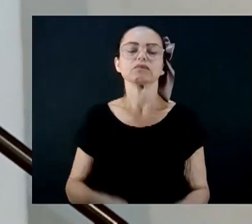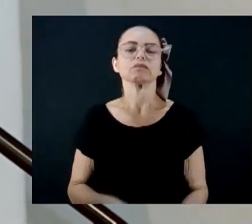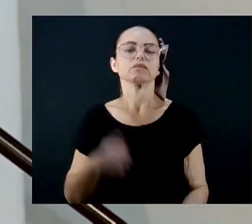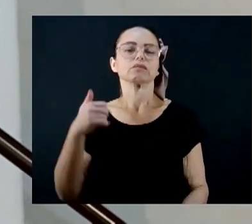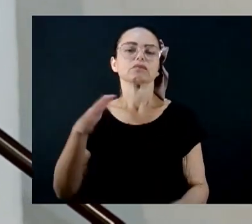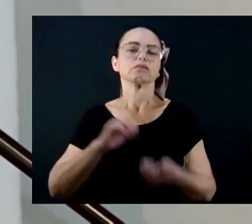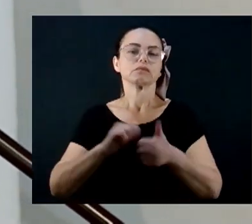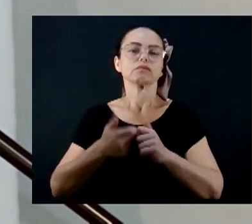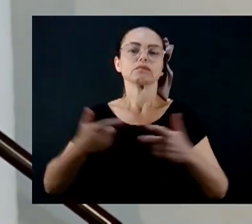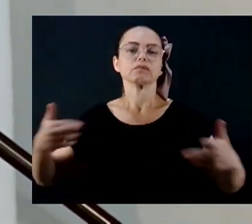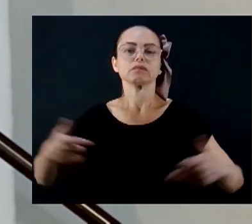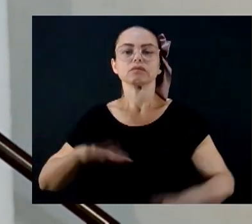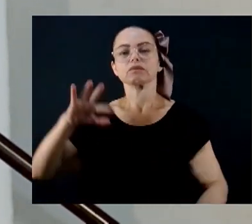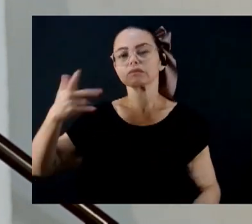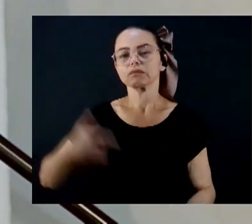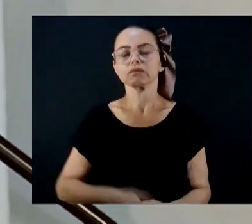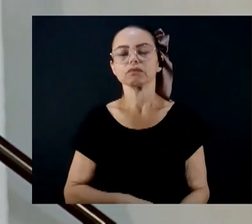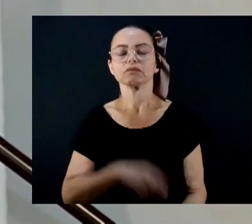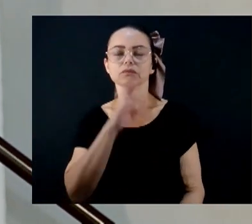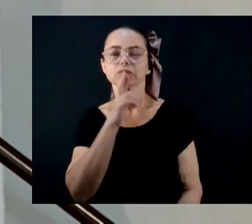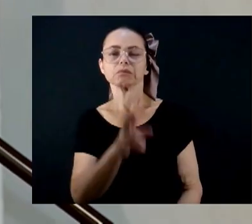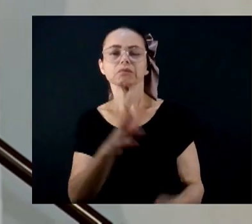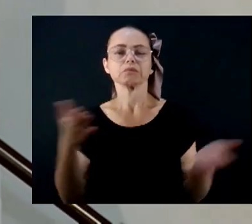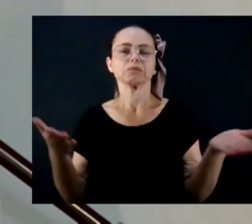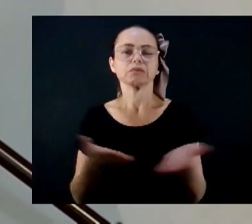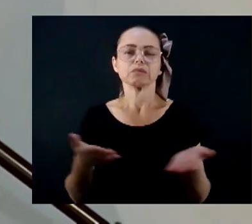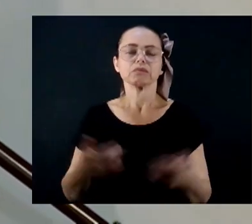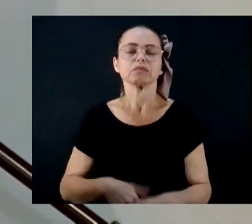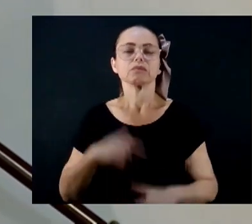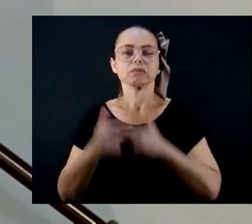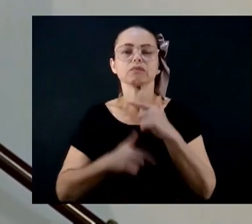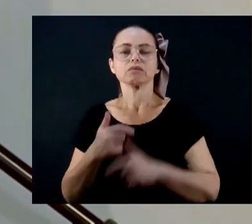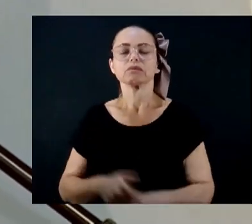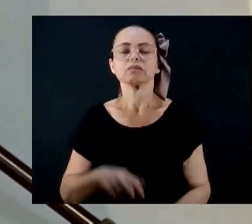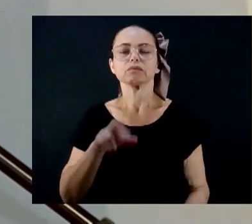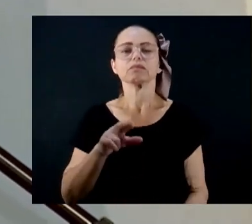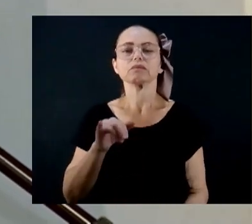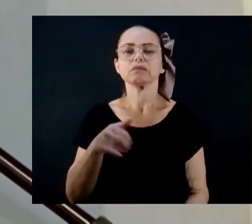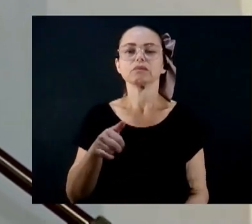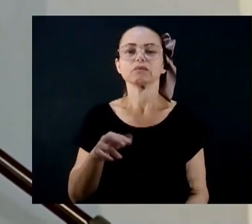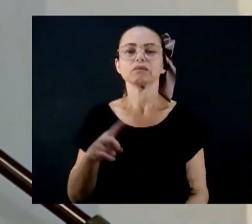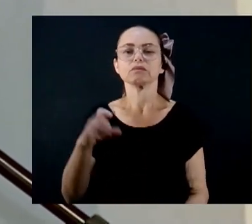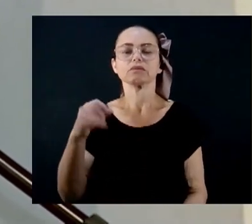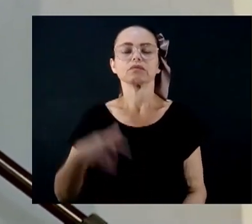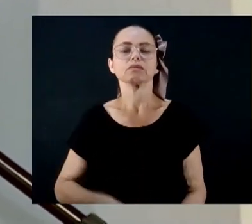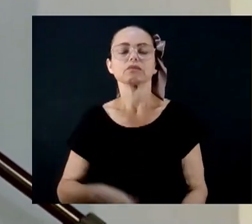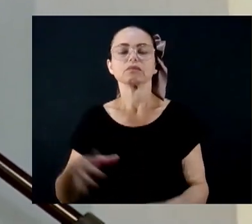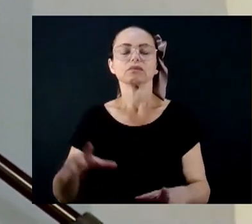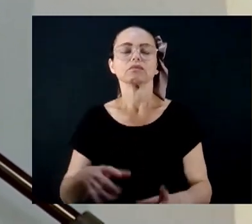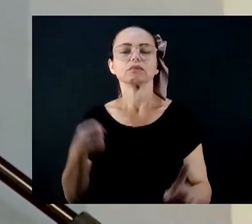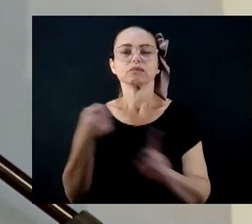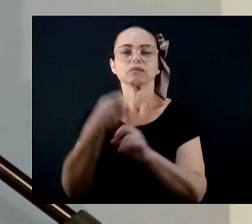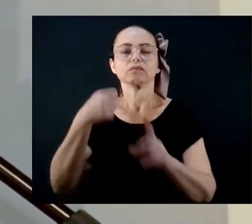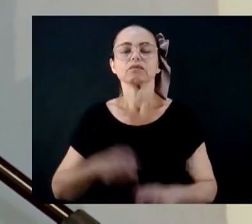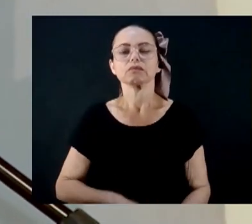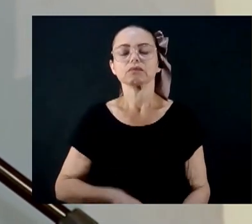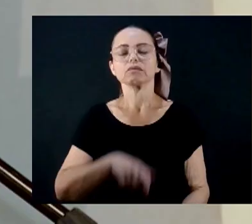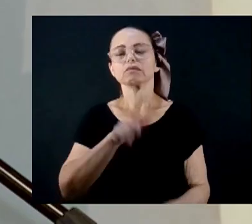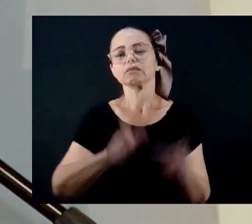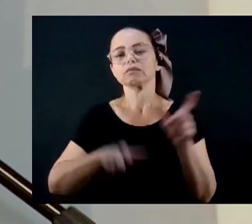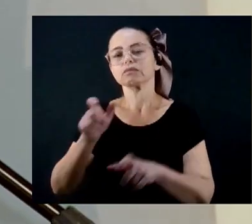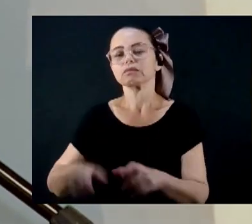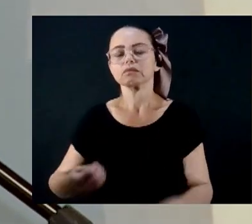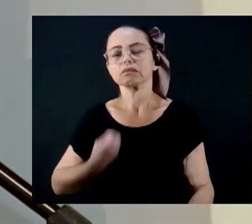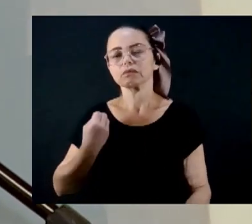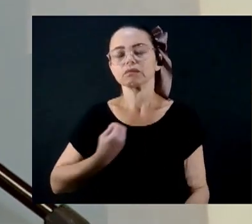Segundo o parlamentar, o trabalho desenvolvido por Ricardo Acácio tem impacto direto na vida de muitas pessoas e